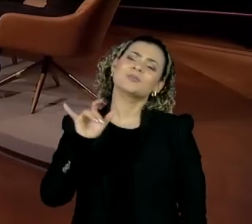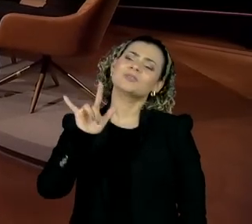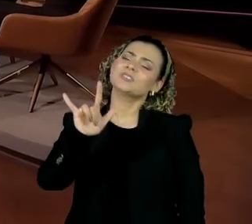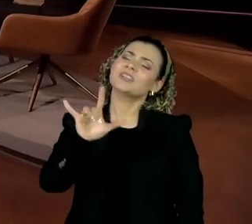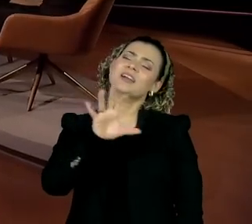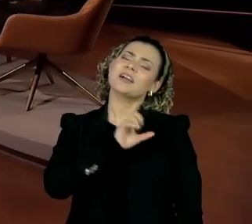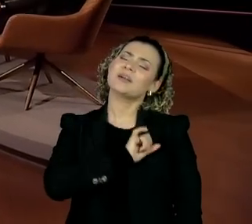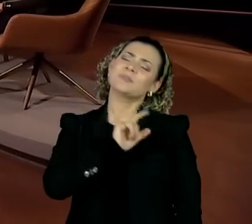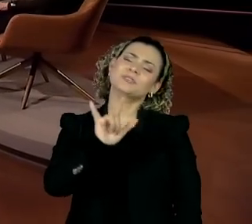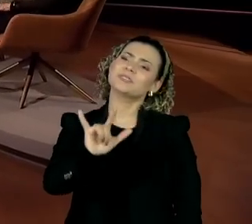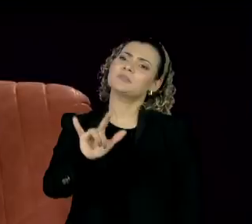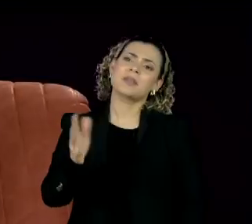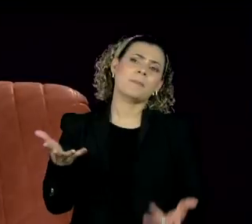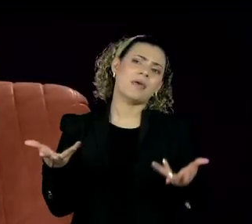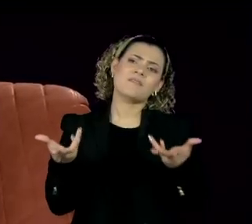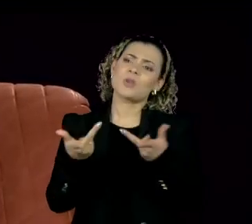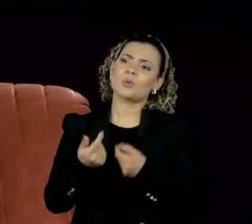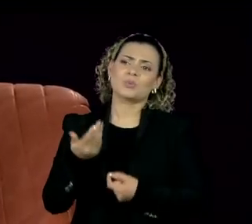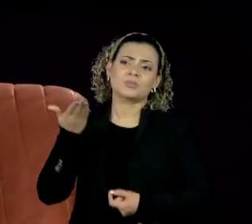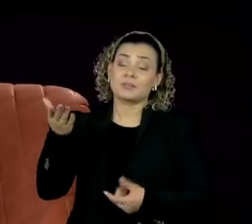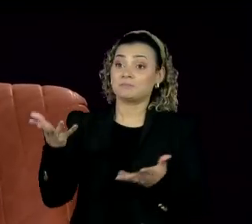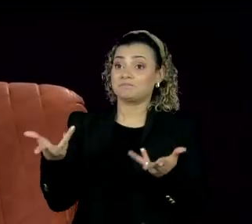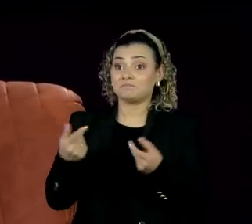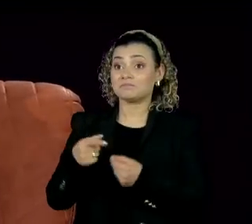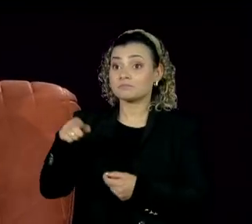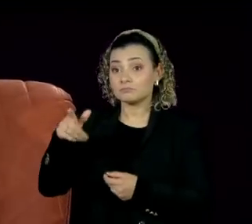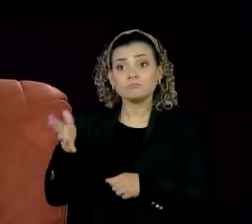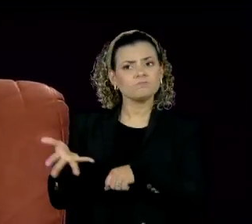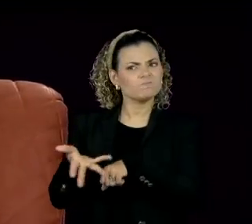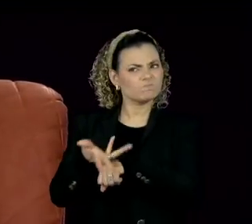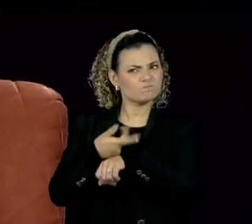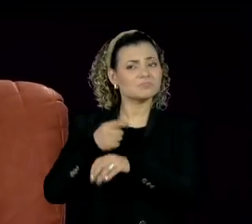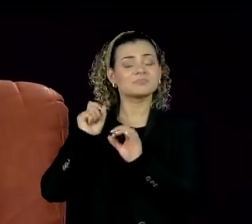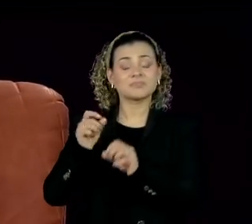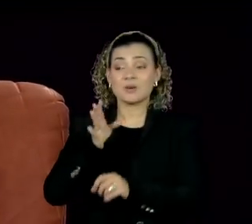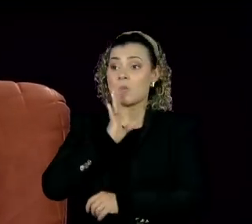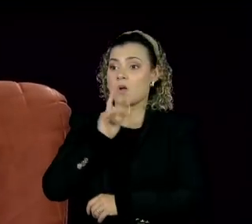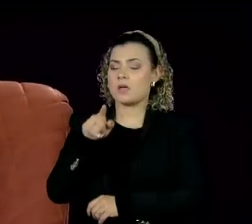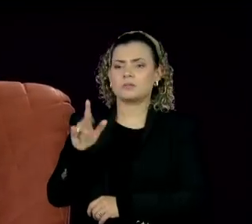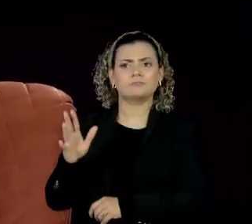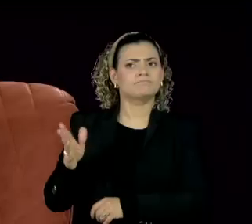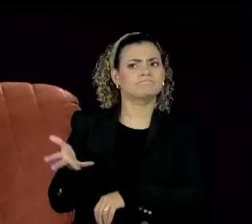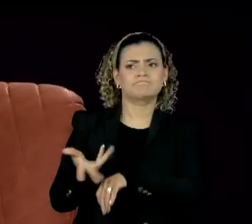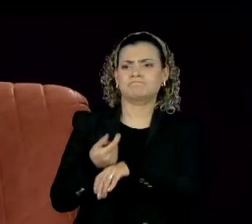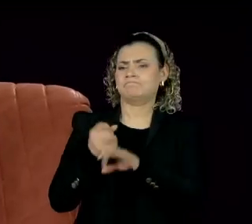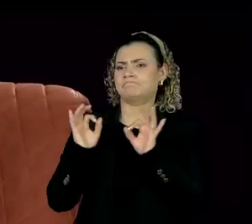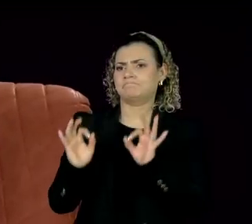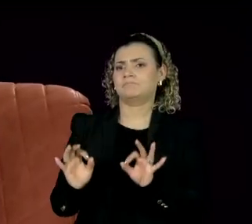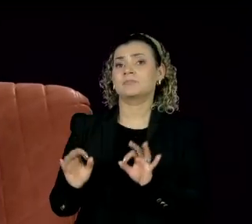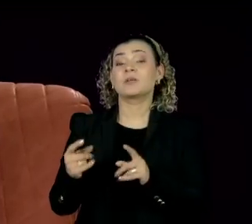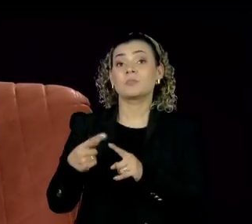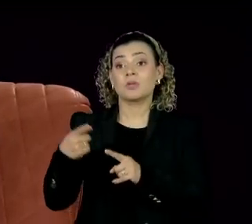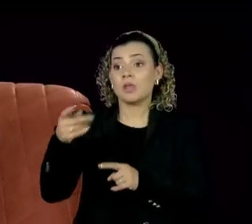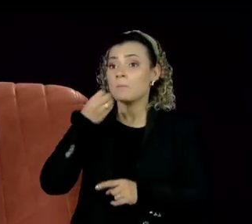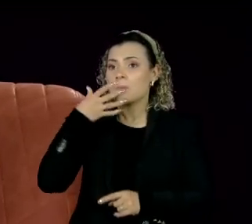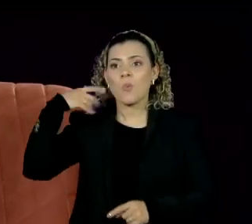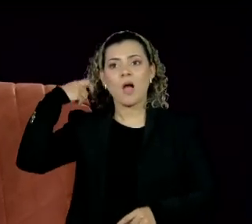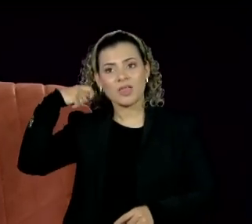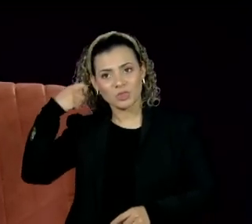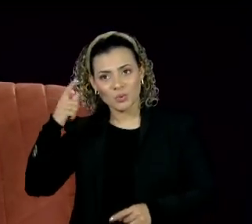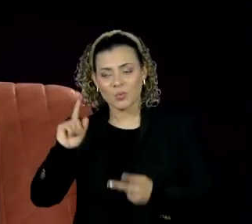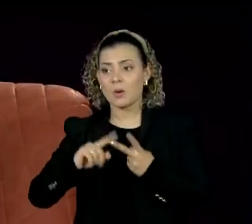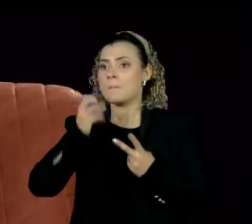amo. O Evandro é genial, gente. O Evandro é um dos caras mais talentosos que eu conheço. Porque, assim, além de bom ator,